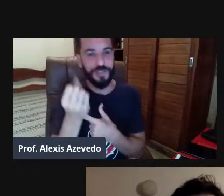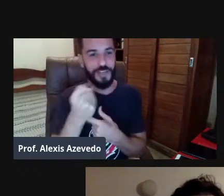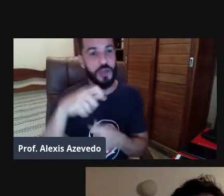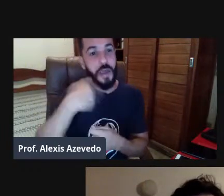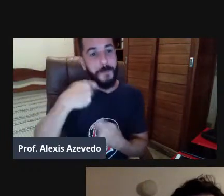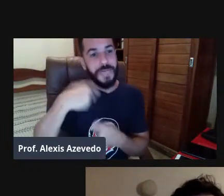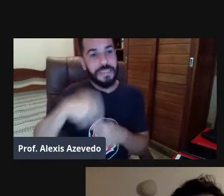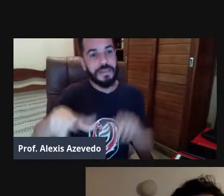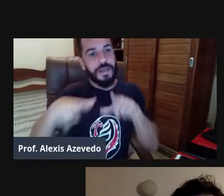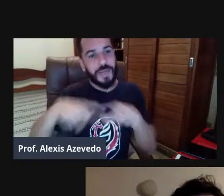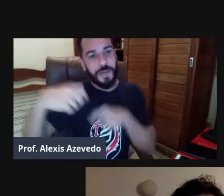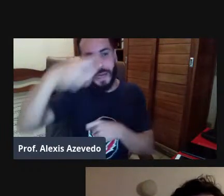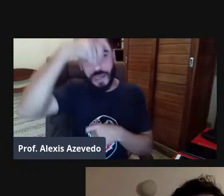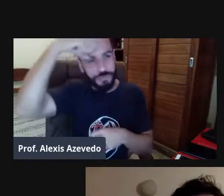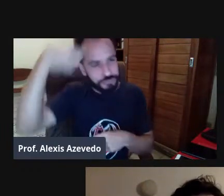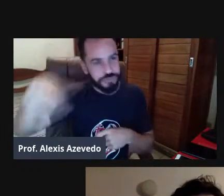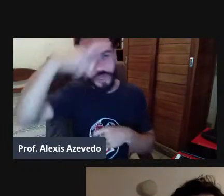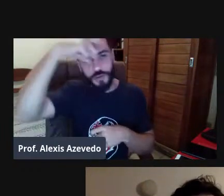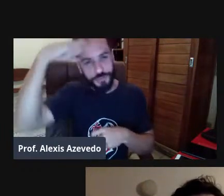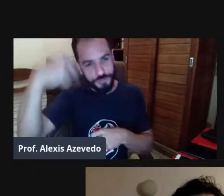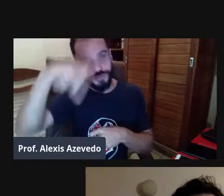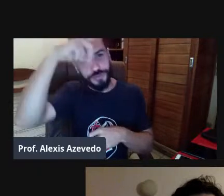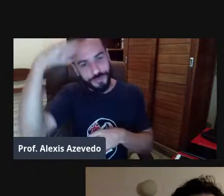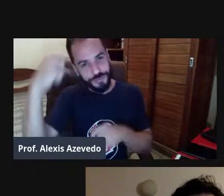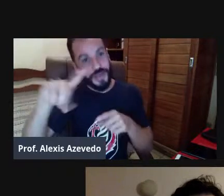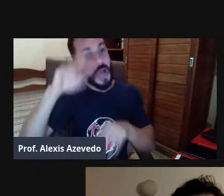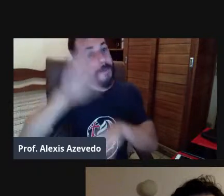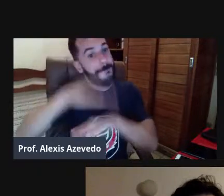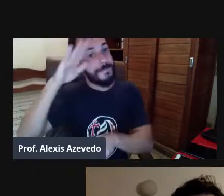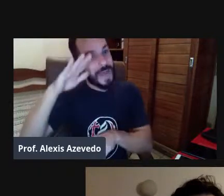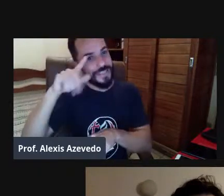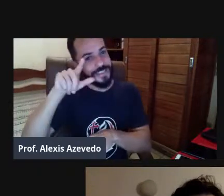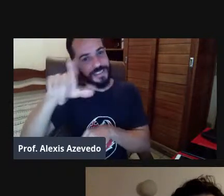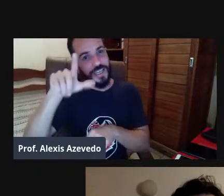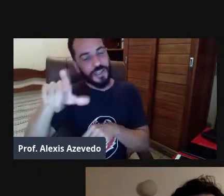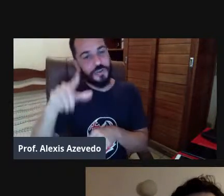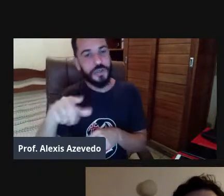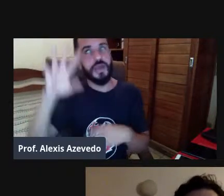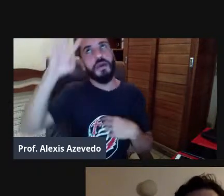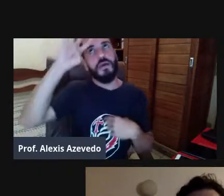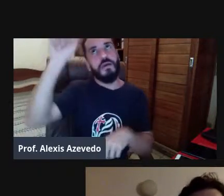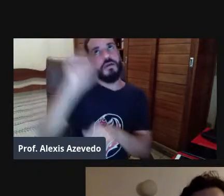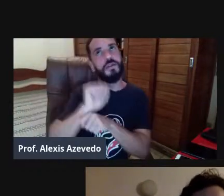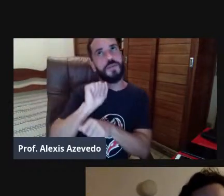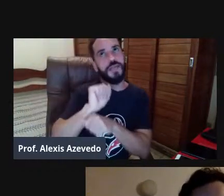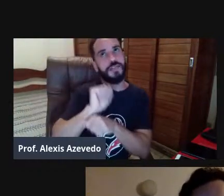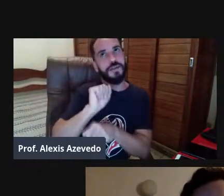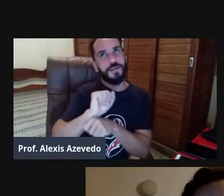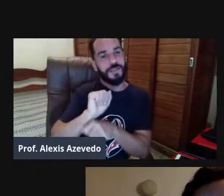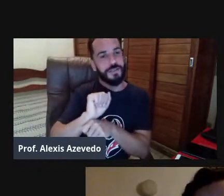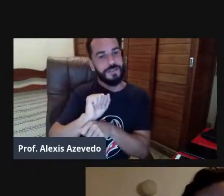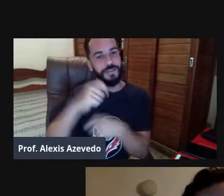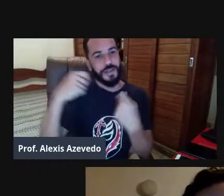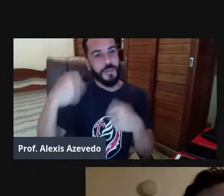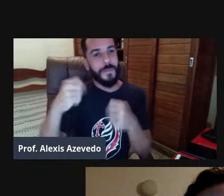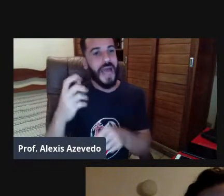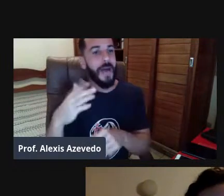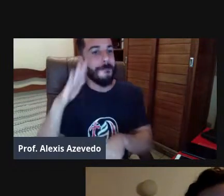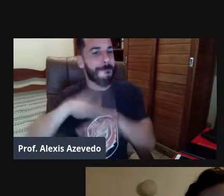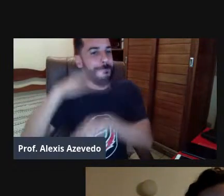A transpiração do que a inspiração, né? Exatamente. Ficar esperando a inspiração. Então, é trabalhar em cima